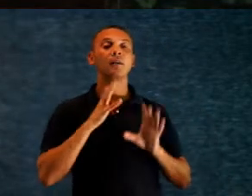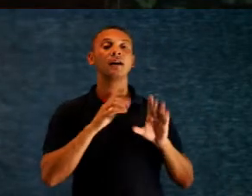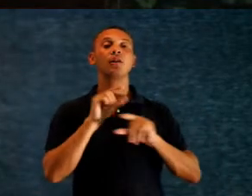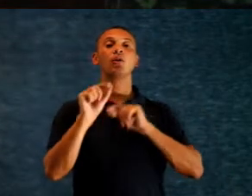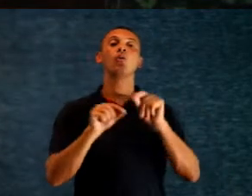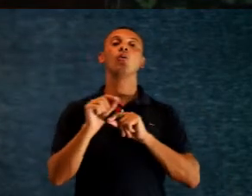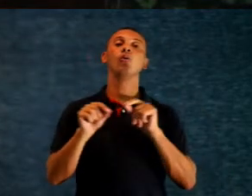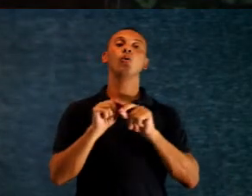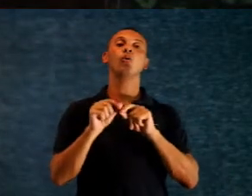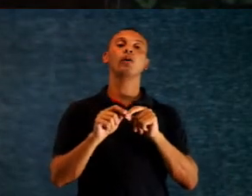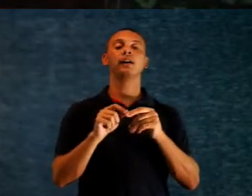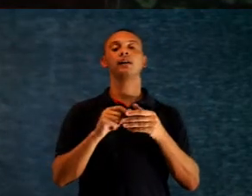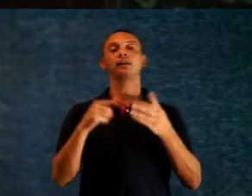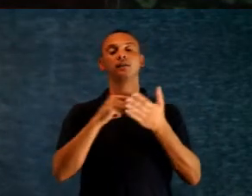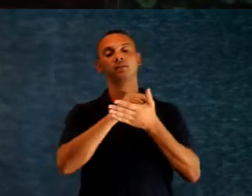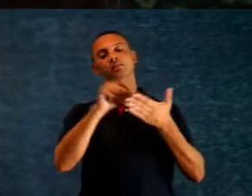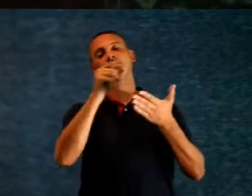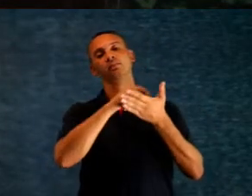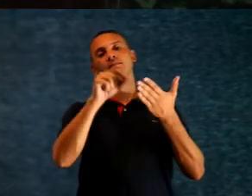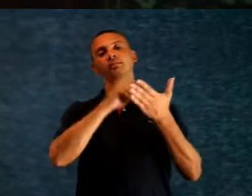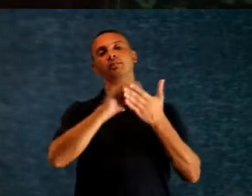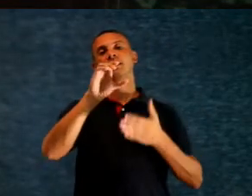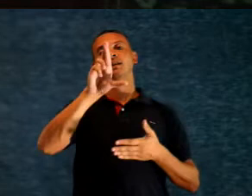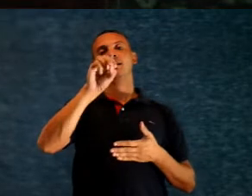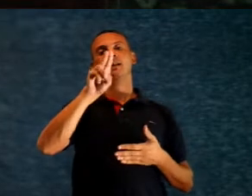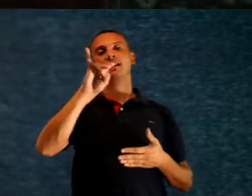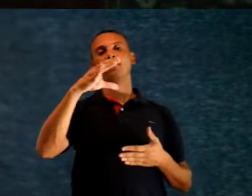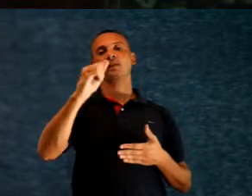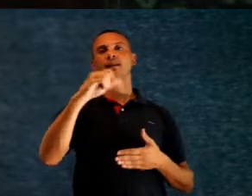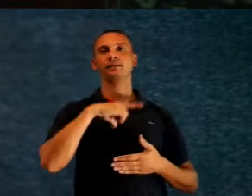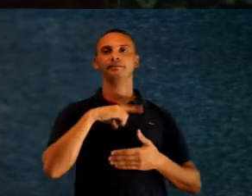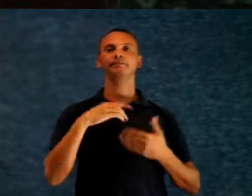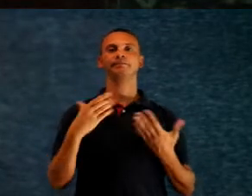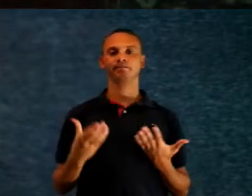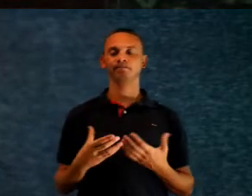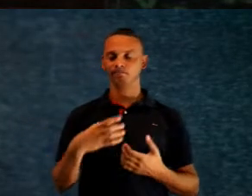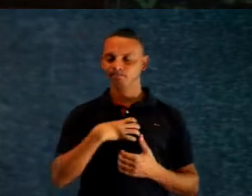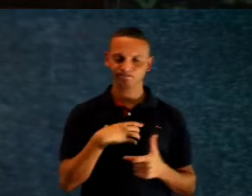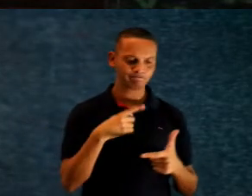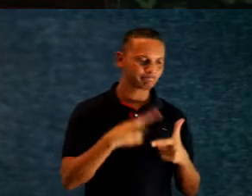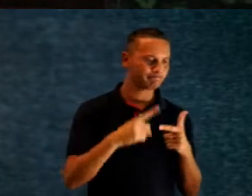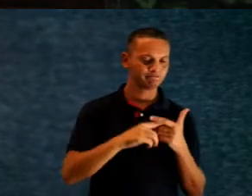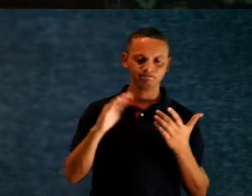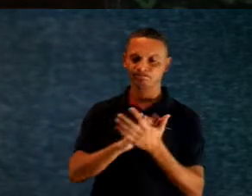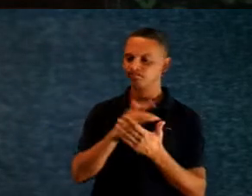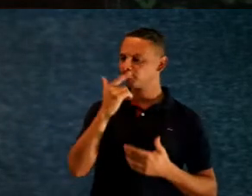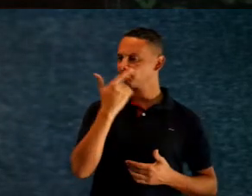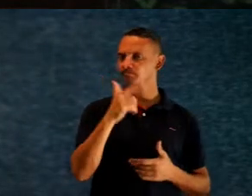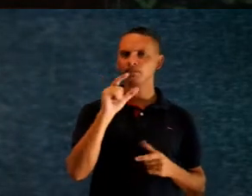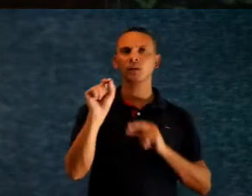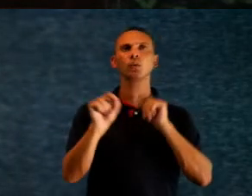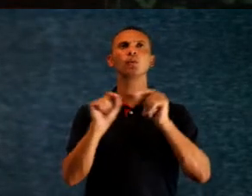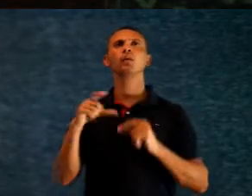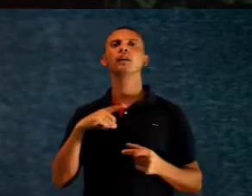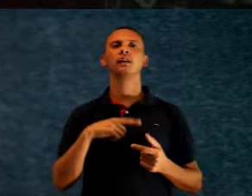luminosa vocação para a crônica. Esta não sentiu o problema que alguns não conseguem